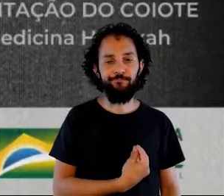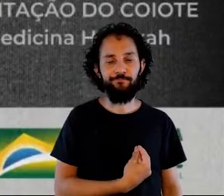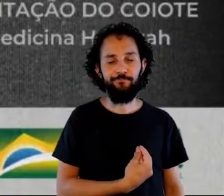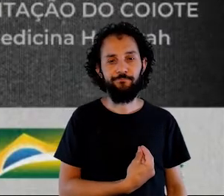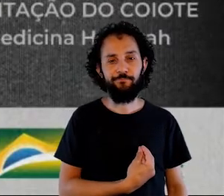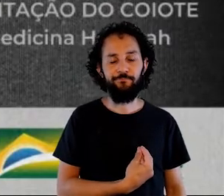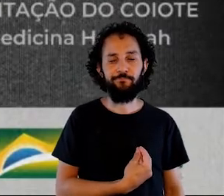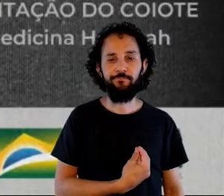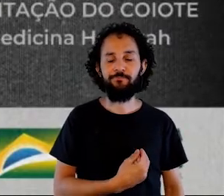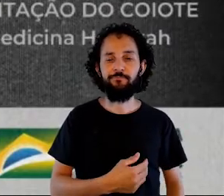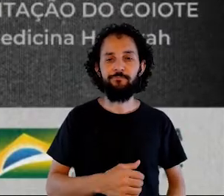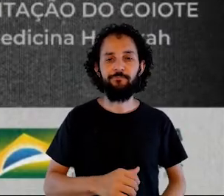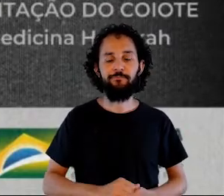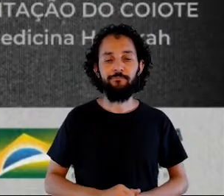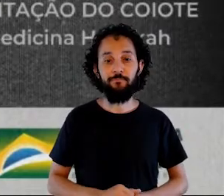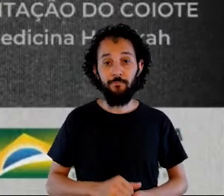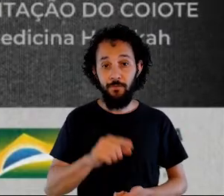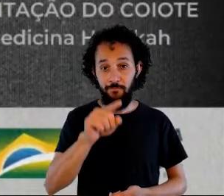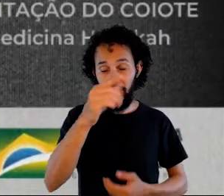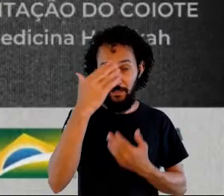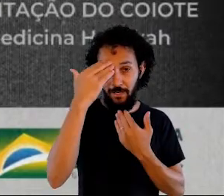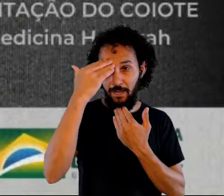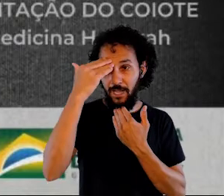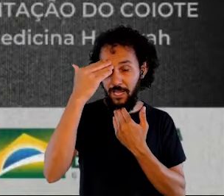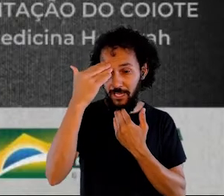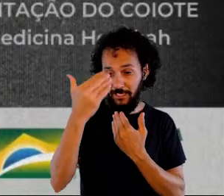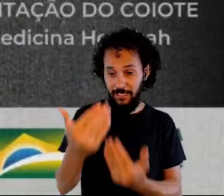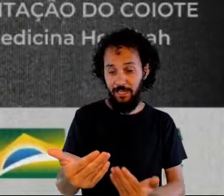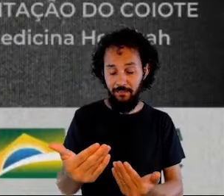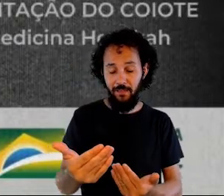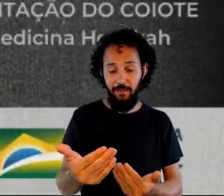Você agradece a menina e o coiote.